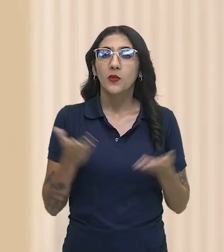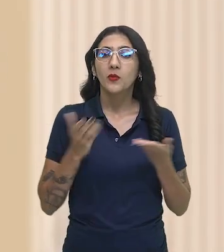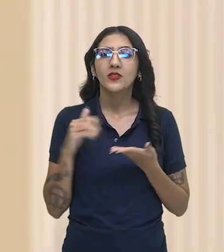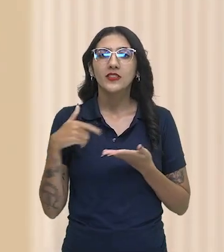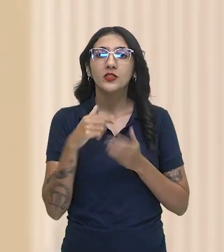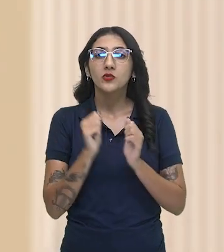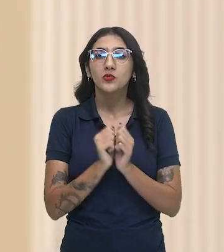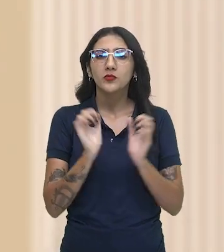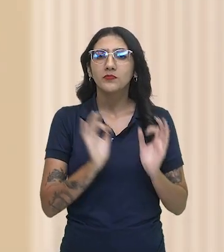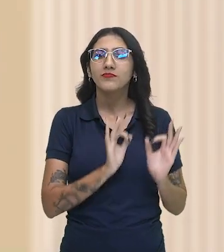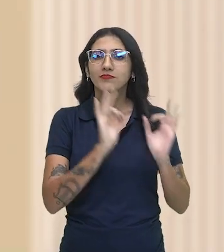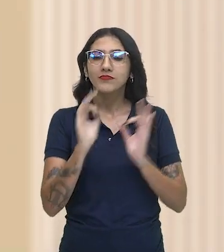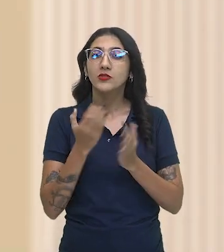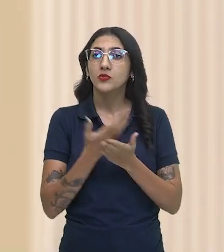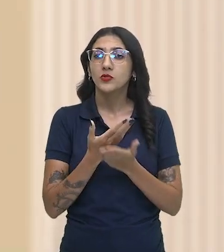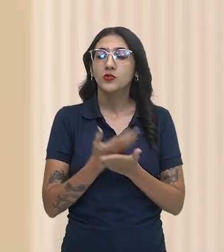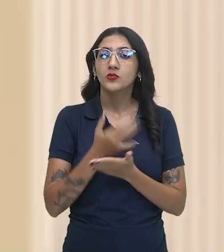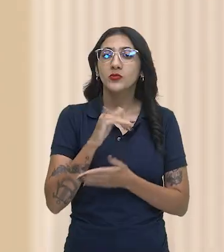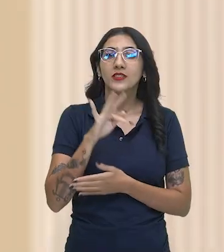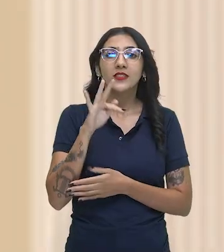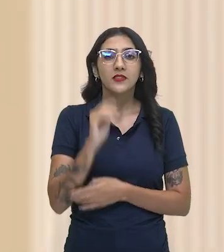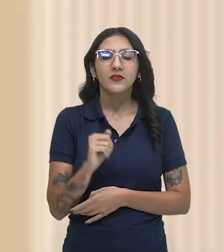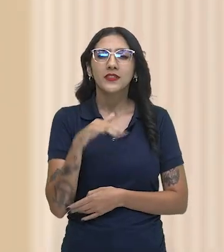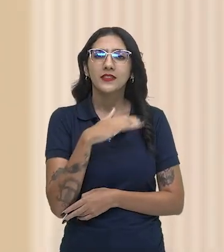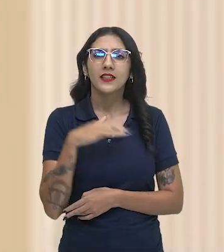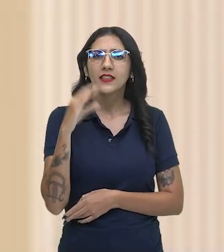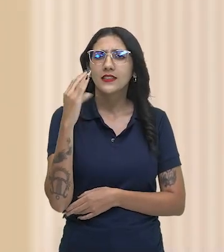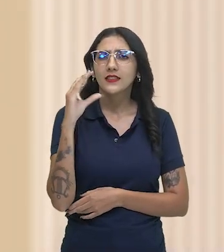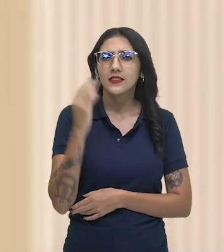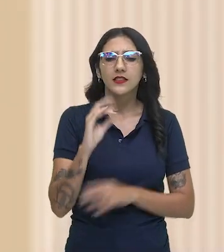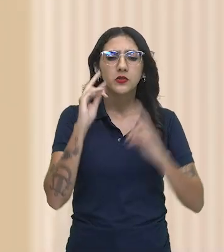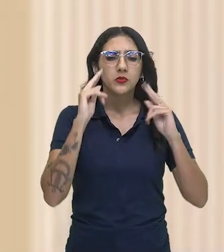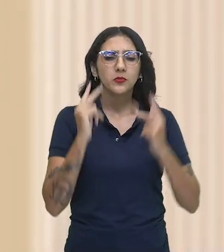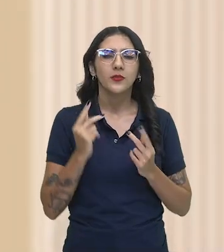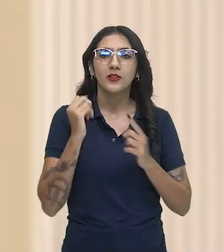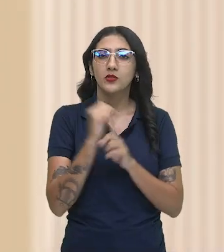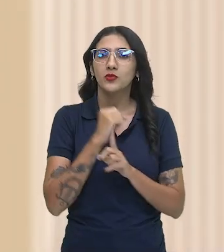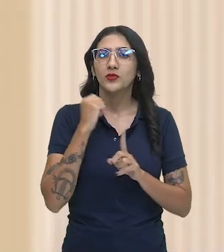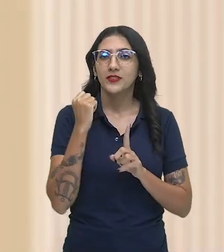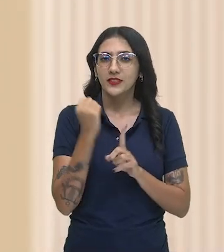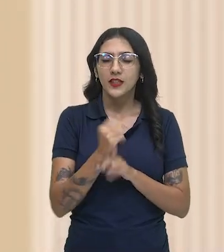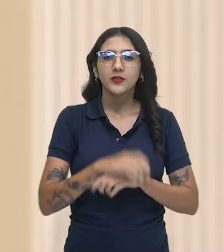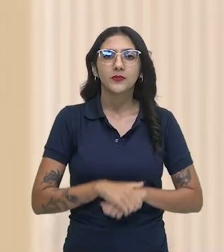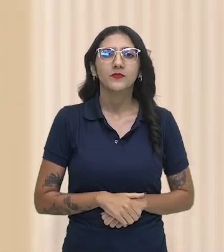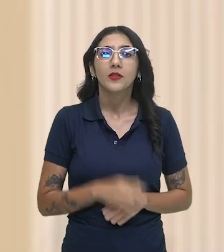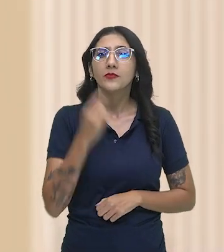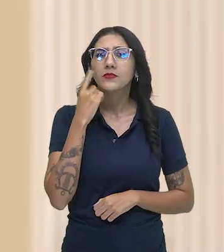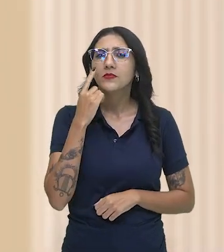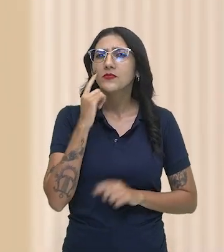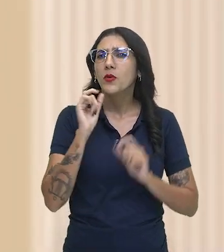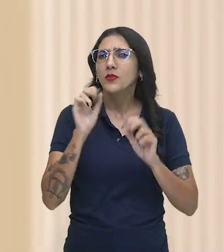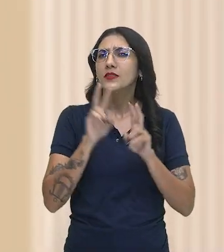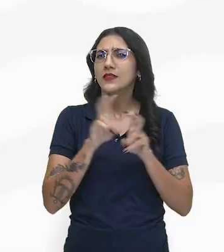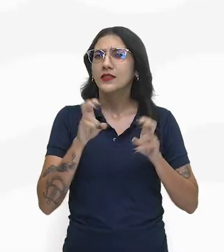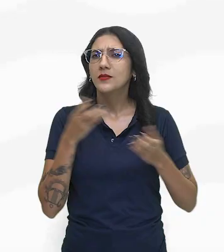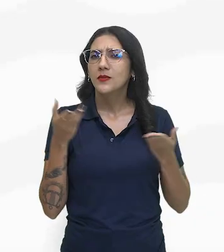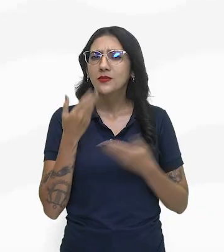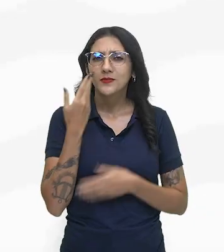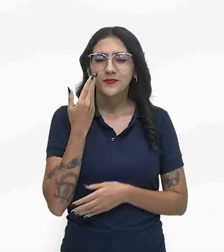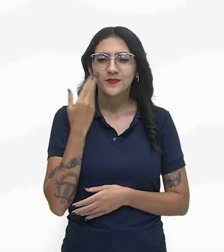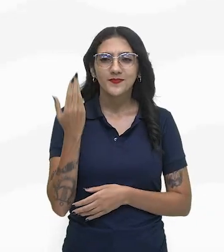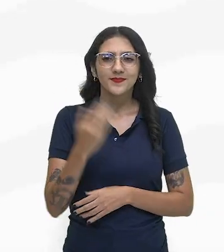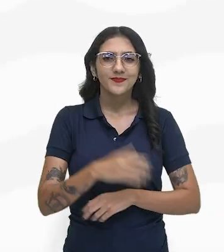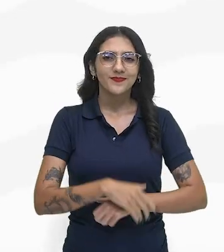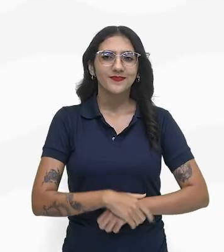para esse itinerário formativo de aprofundamento de Ciências Humanas e Sociais aplicadas. Vamos ver o que vai acontecer nessa aula, professor Jefferson? Vamos